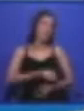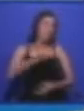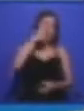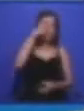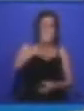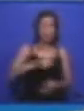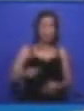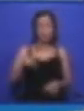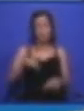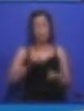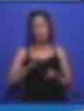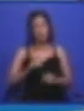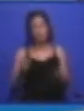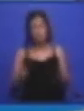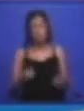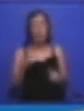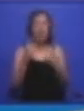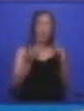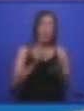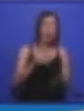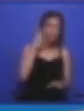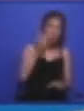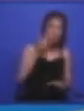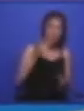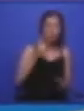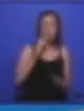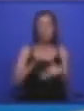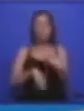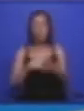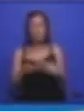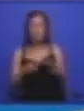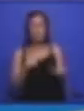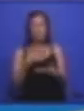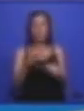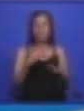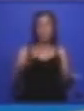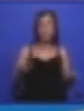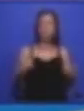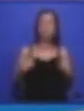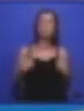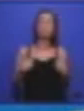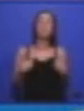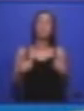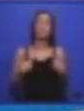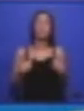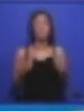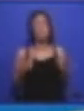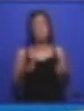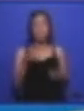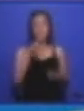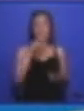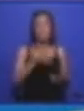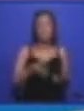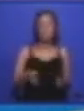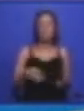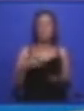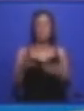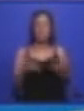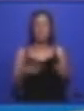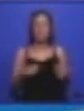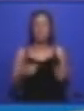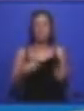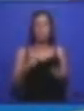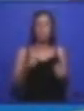pessoas, umas já cá não estão, outras estão e continuo a conviver, porque eu sou, lá está, ele diz não sei quê e tal, eu